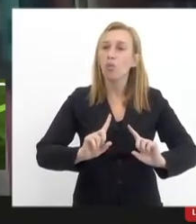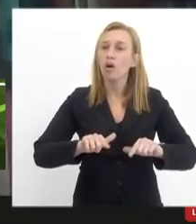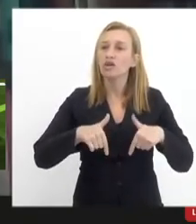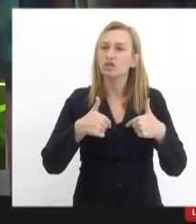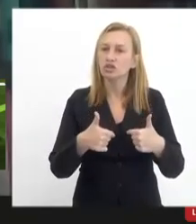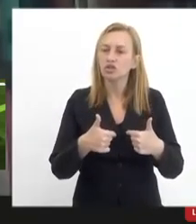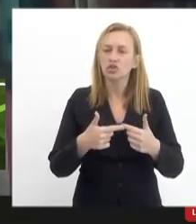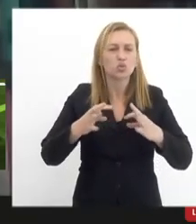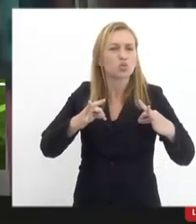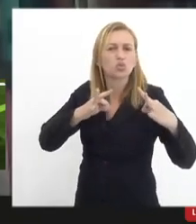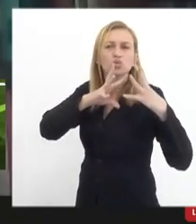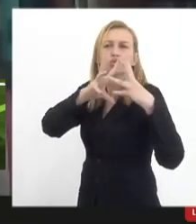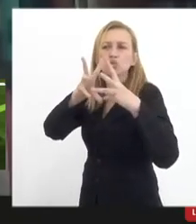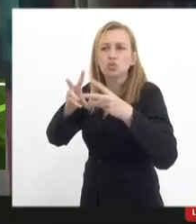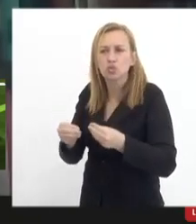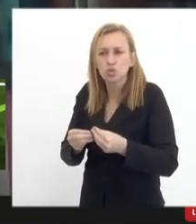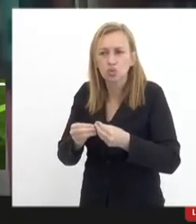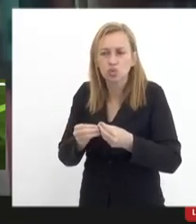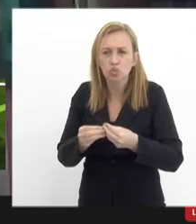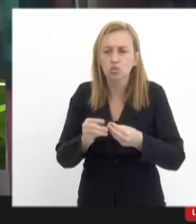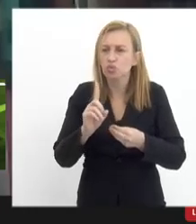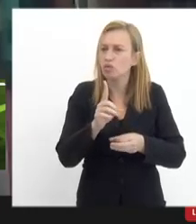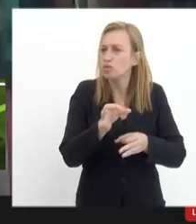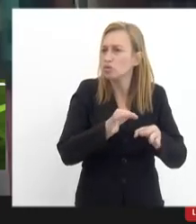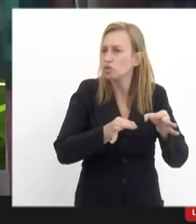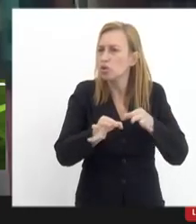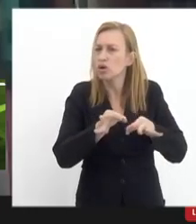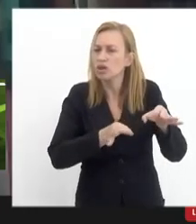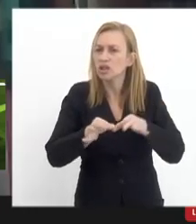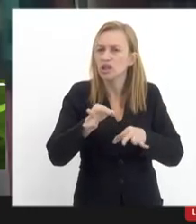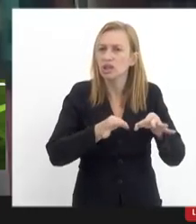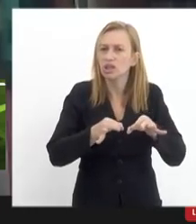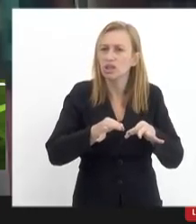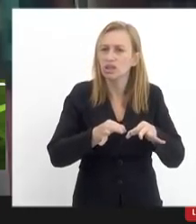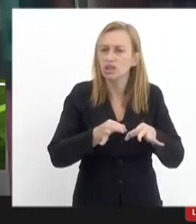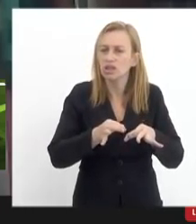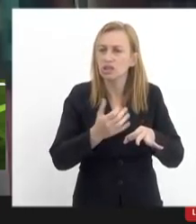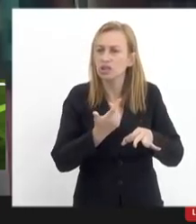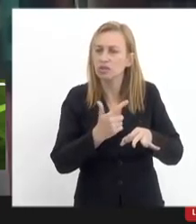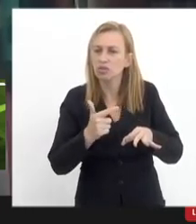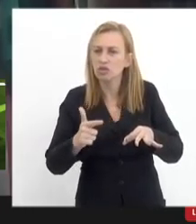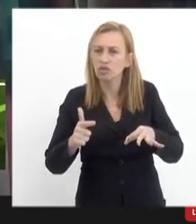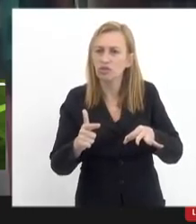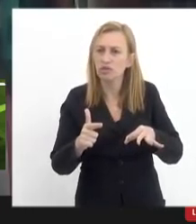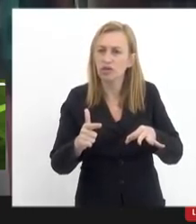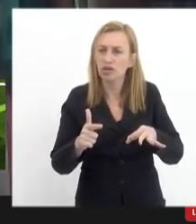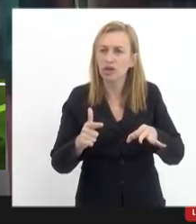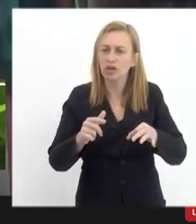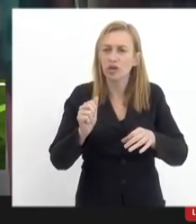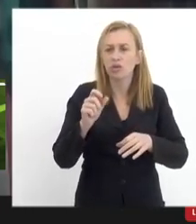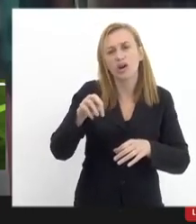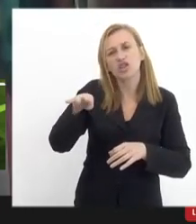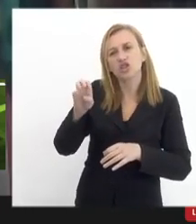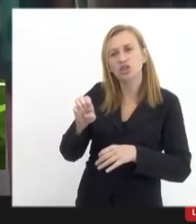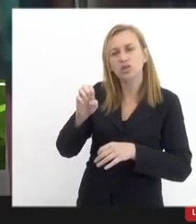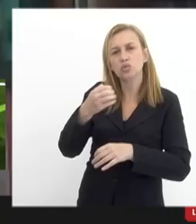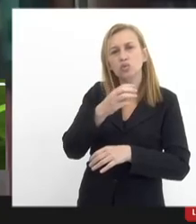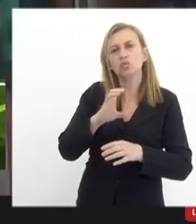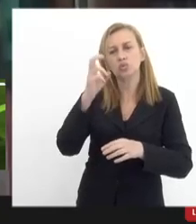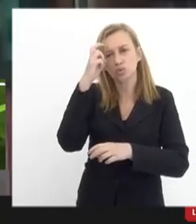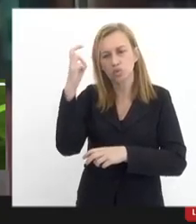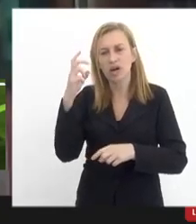isso tudo não se organiza sem os brincantes, os agentes culturais e